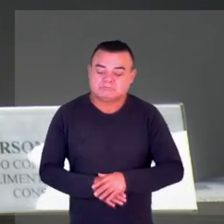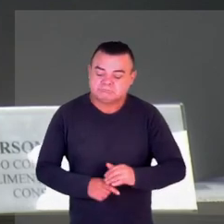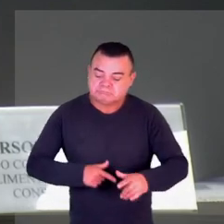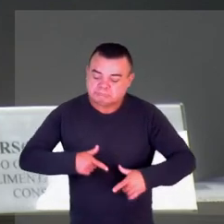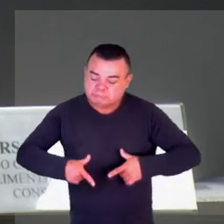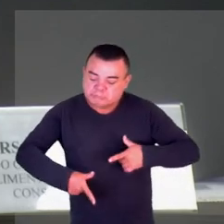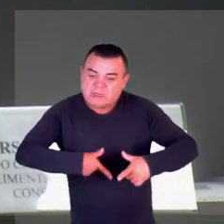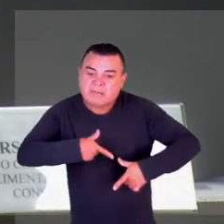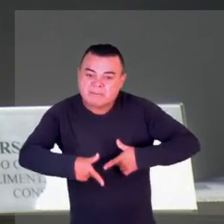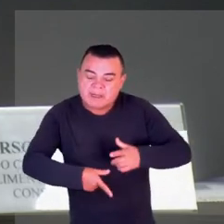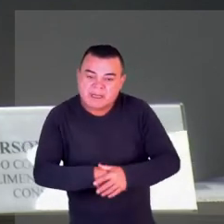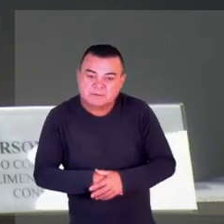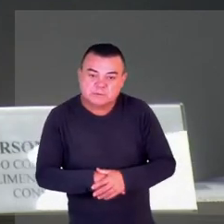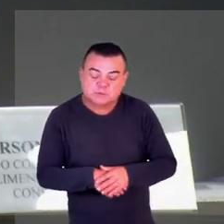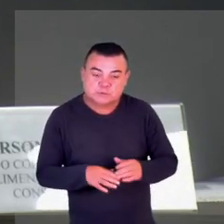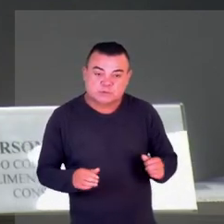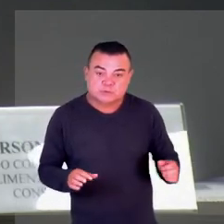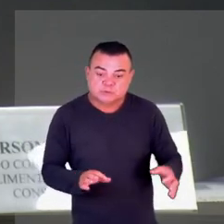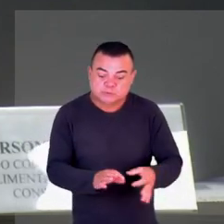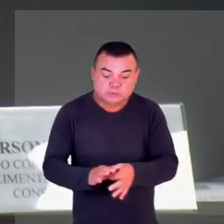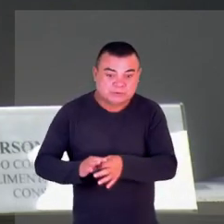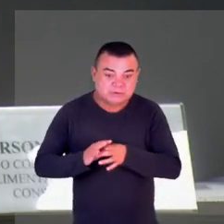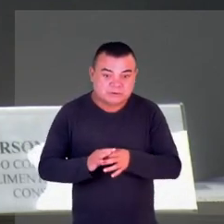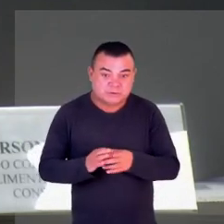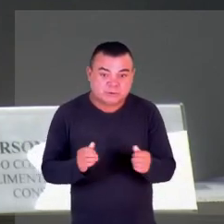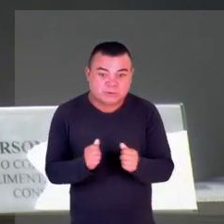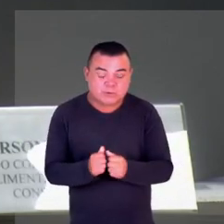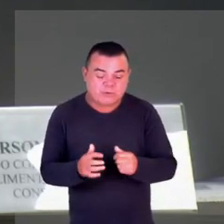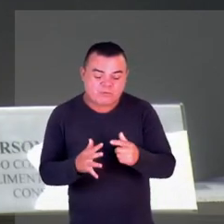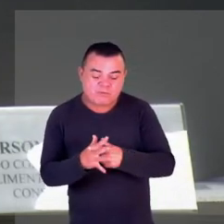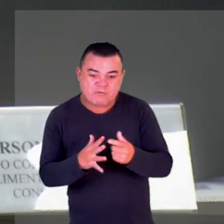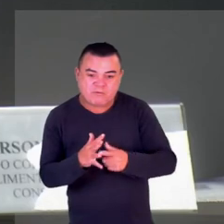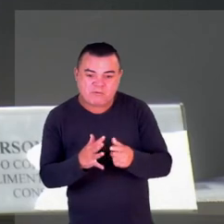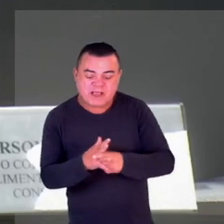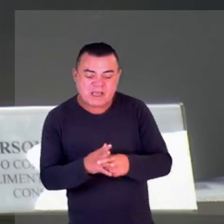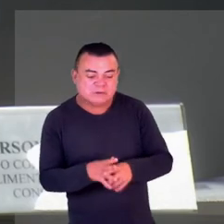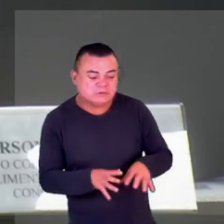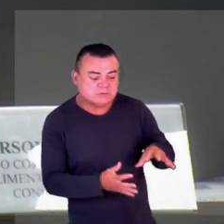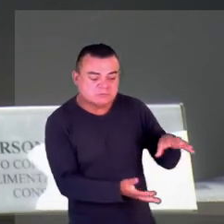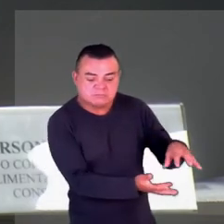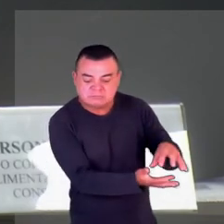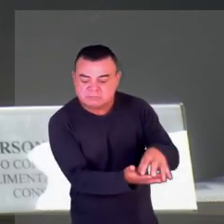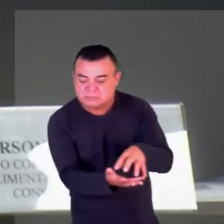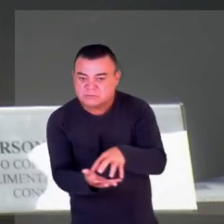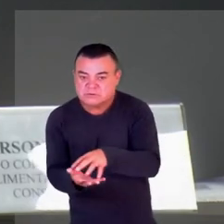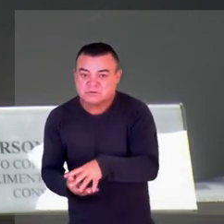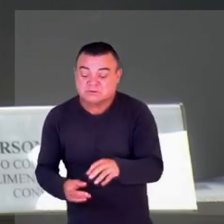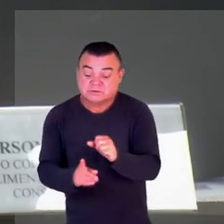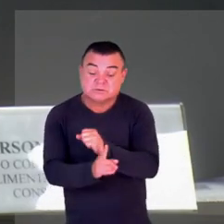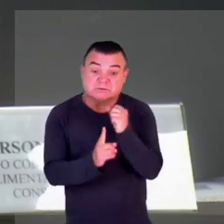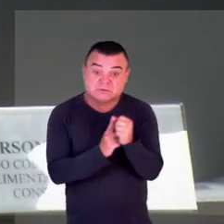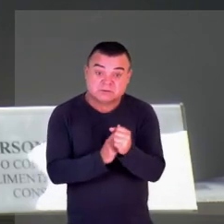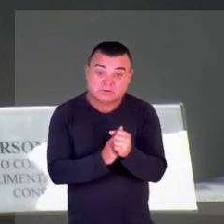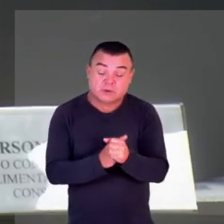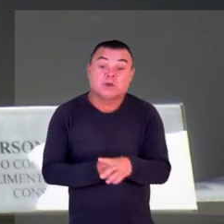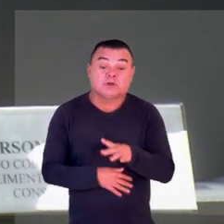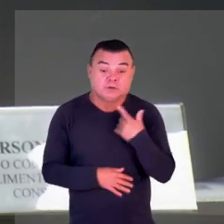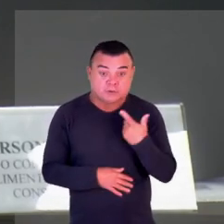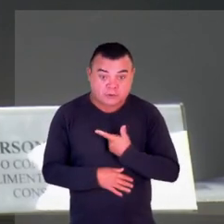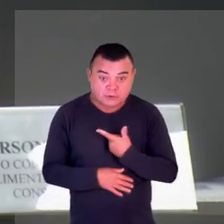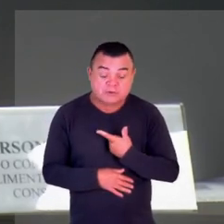sinérgica entre vários setores da sociedade é que a gente vai conseguir ir avançando na